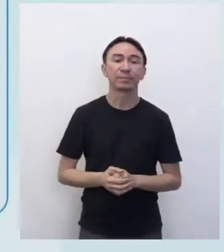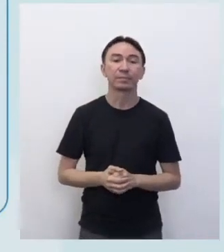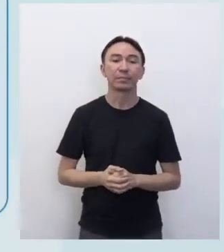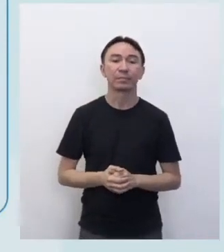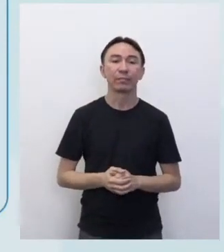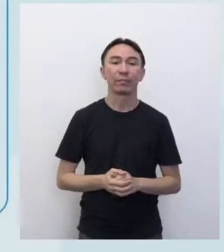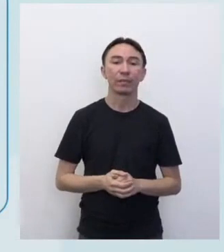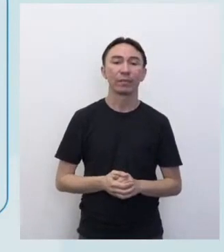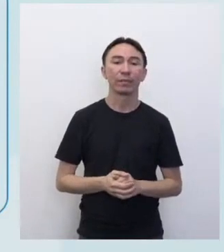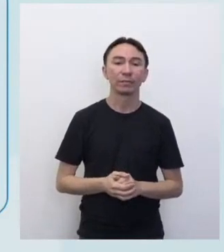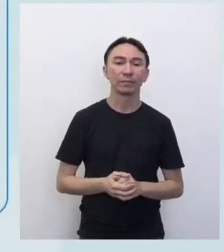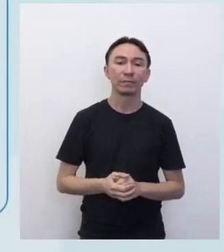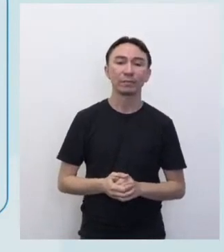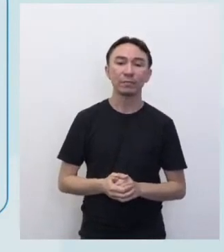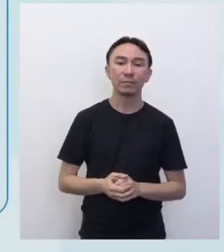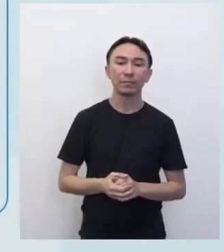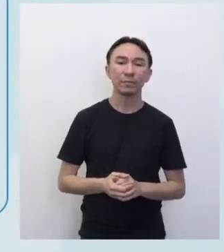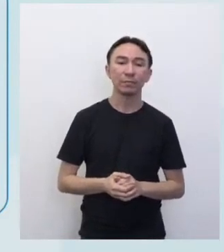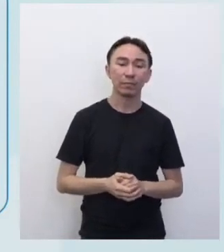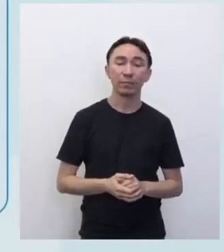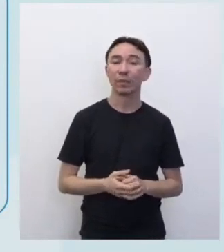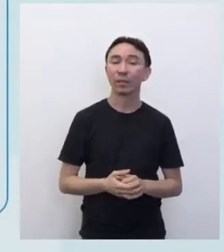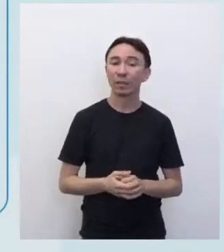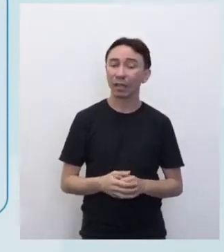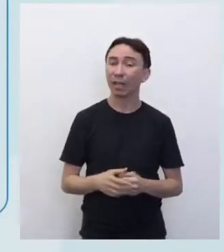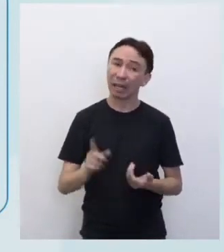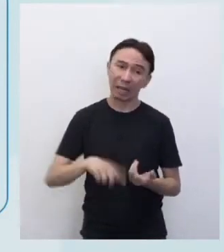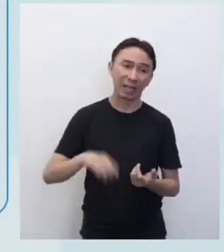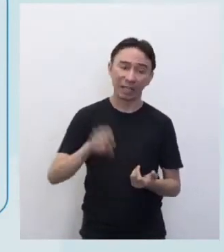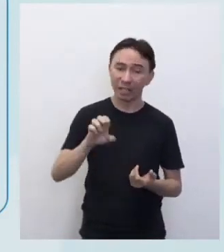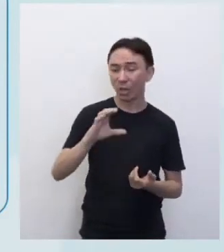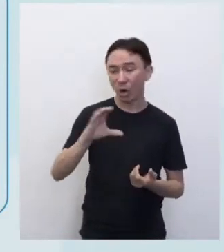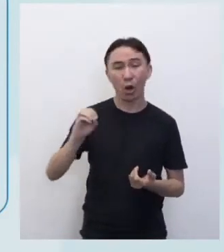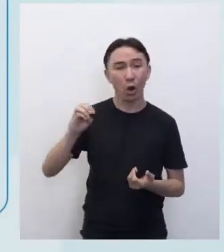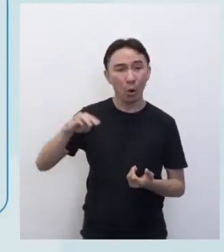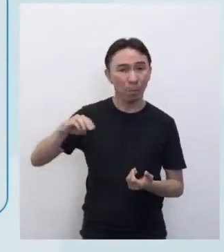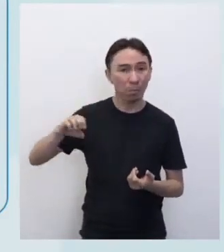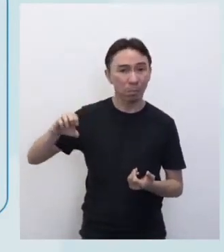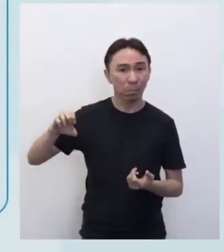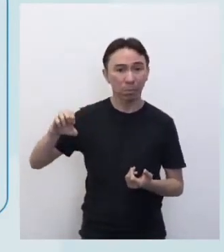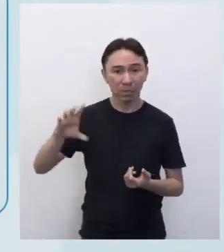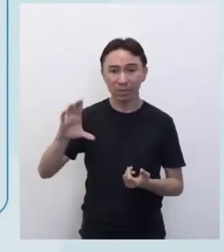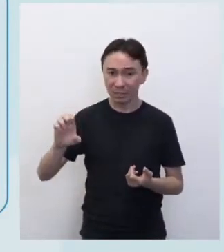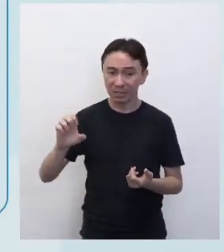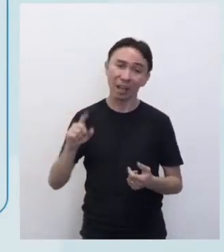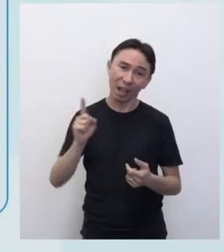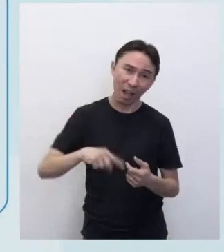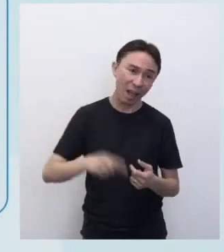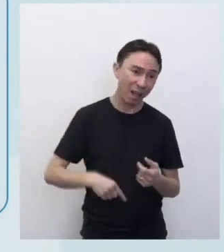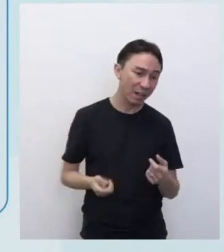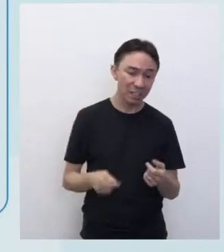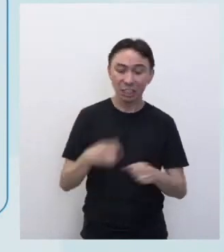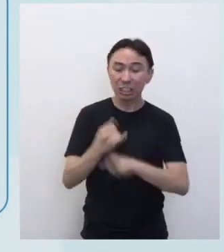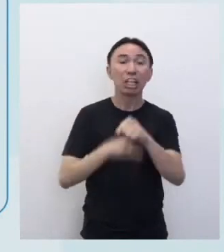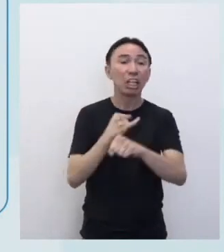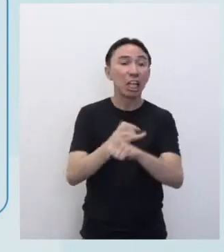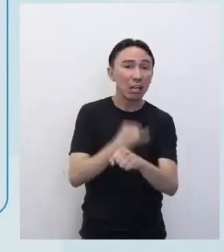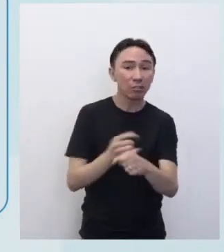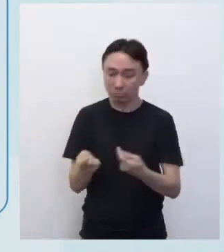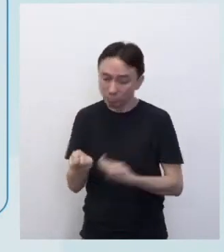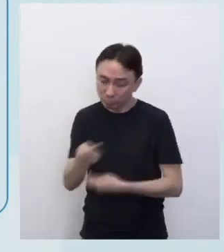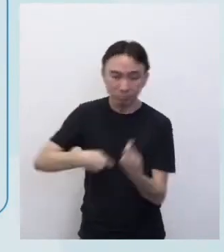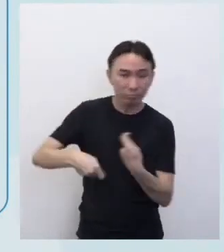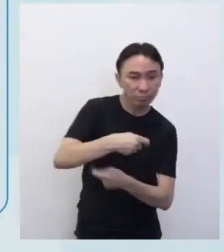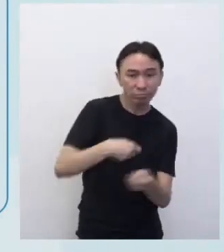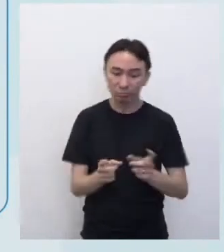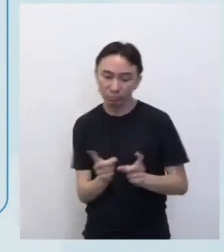or internet commerce. E-commerce, ou também conhecido como comércio eletrônico ou comércio pela internet. Refers to